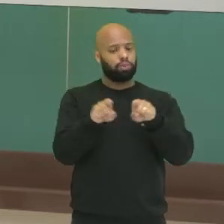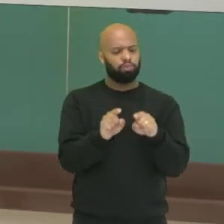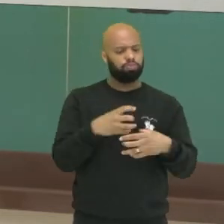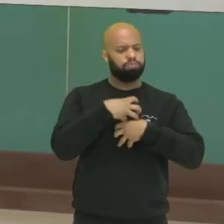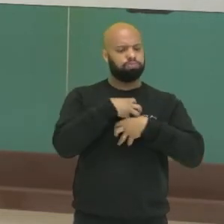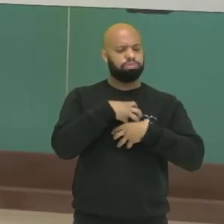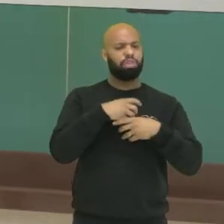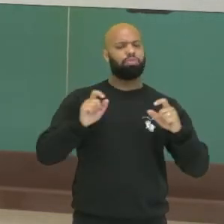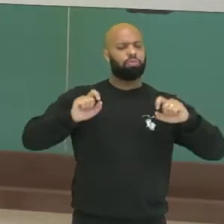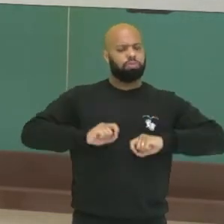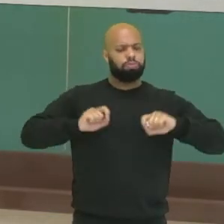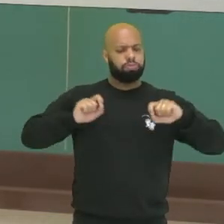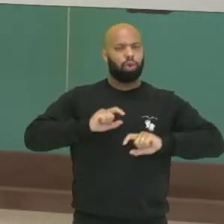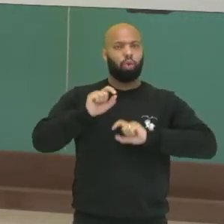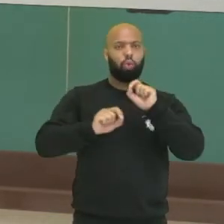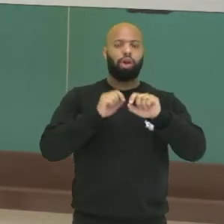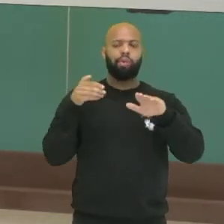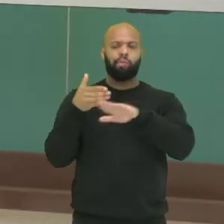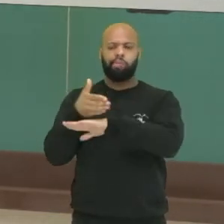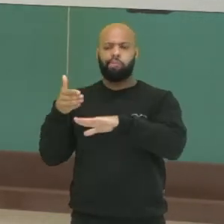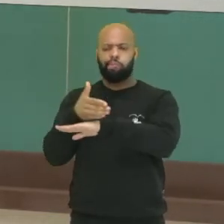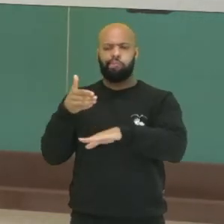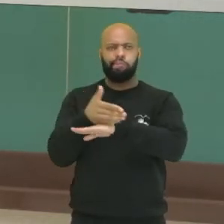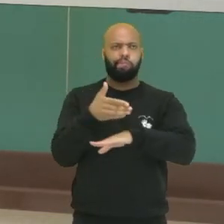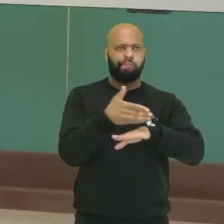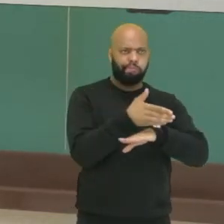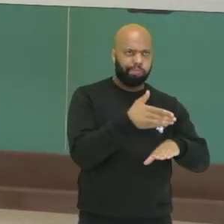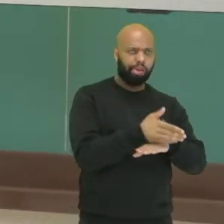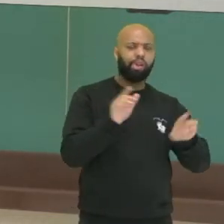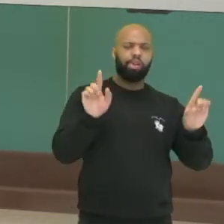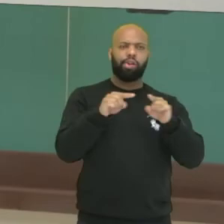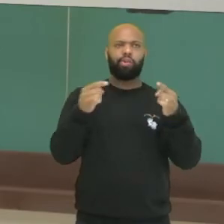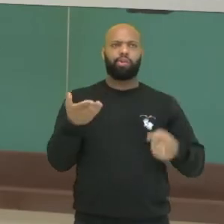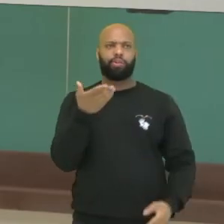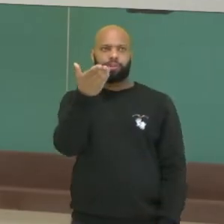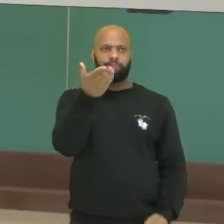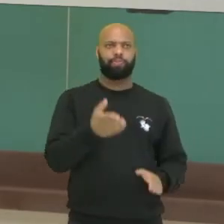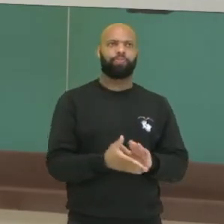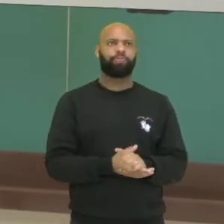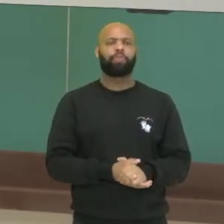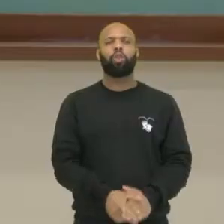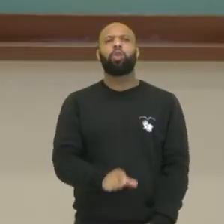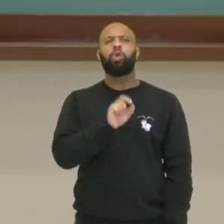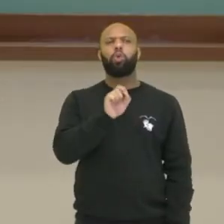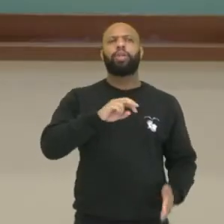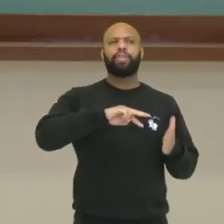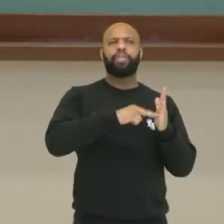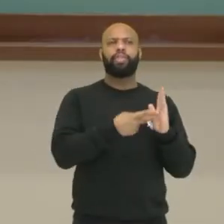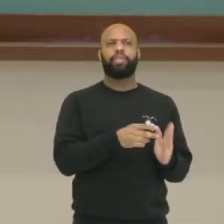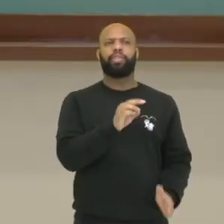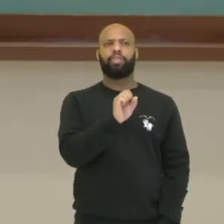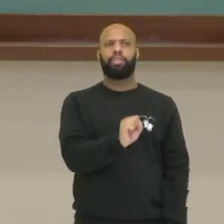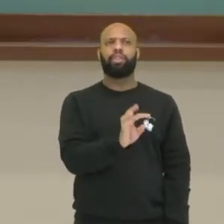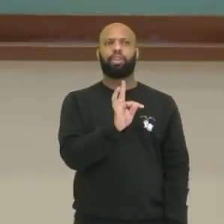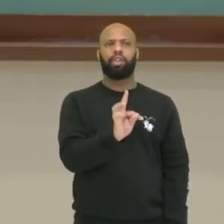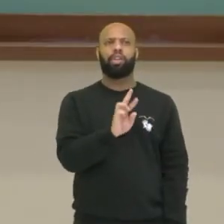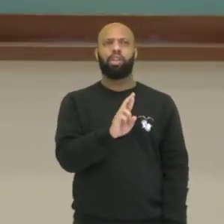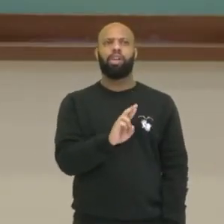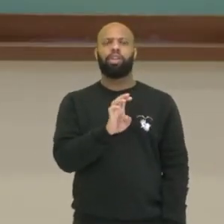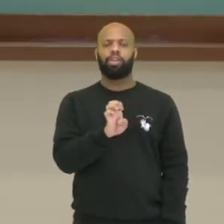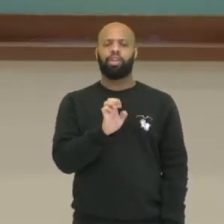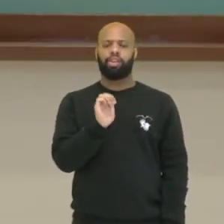forma de possibilitar o acesso à música para você. Bom, o que seria streaming,